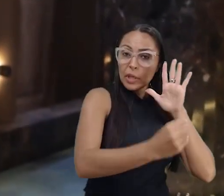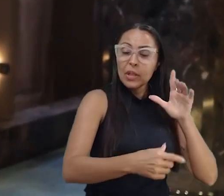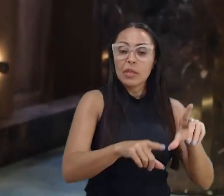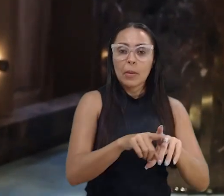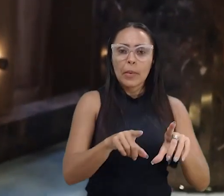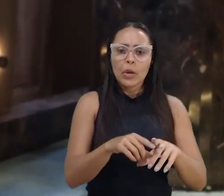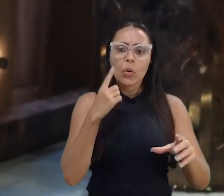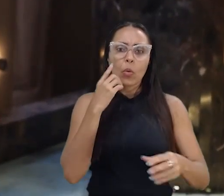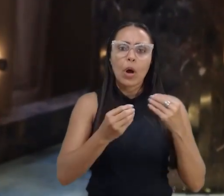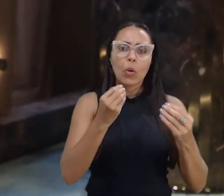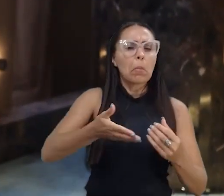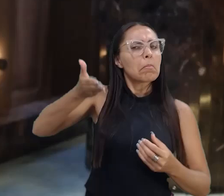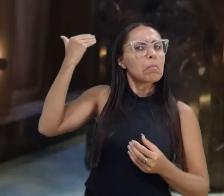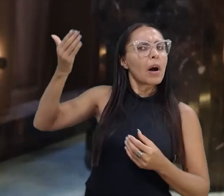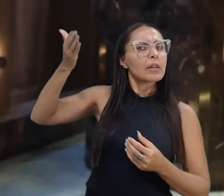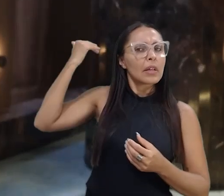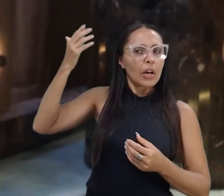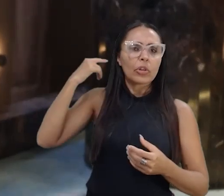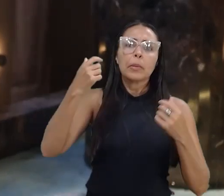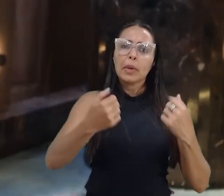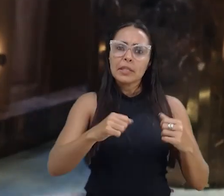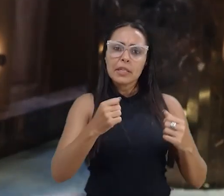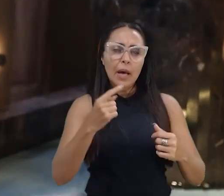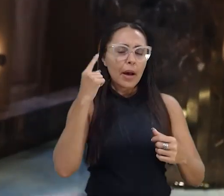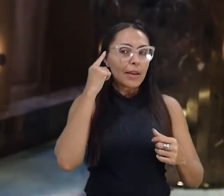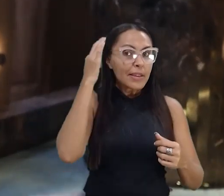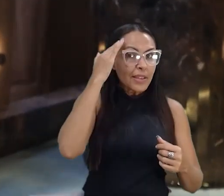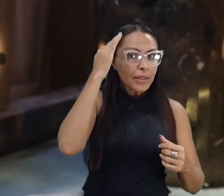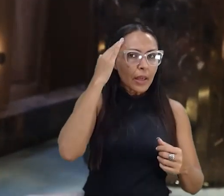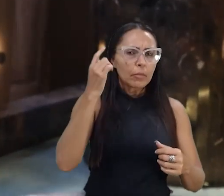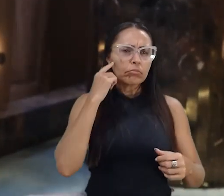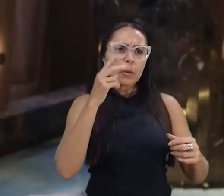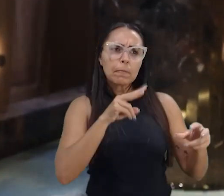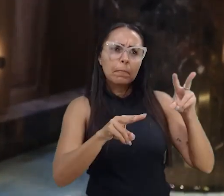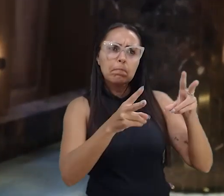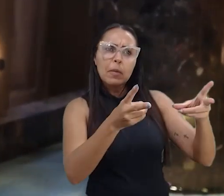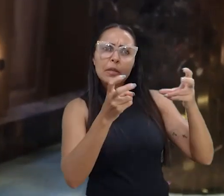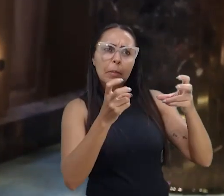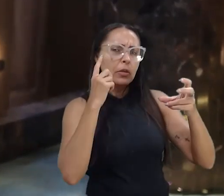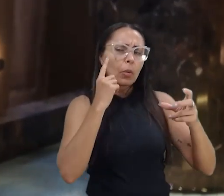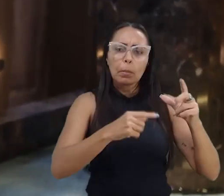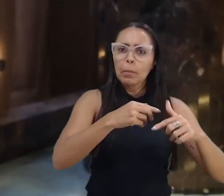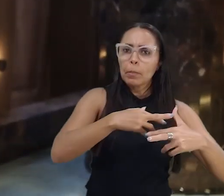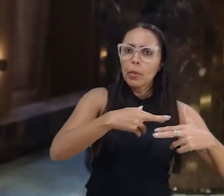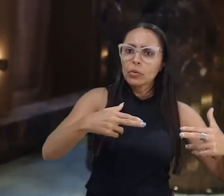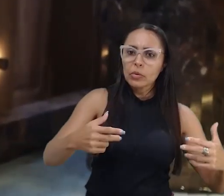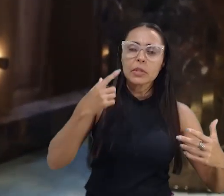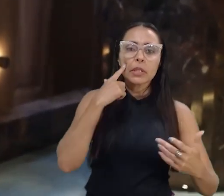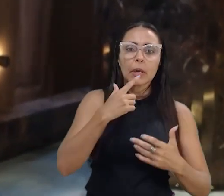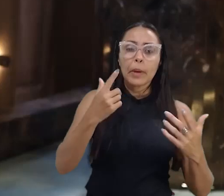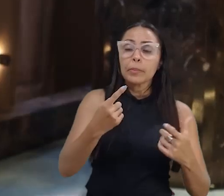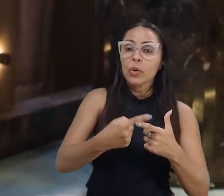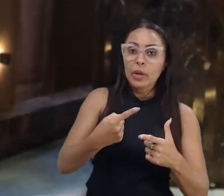as tendências, ao passar do tempo, a gente tem que ter essa preocupação de não se ligar em apenas produzir em forma a produzir em larga